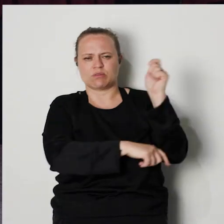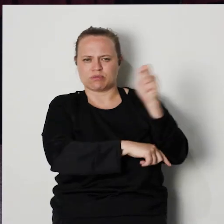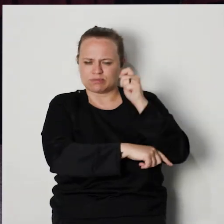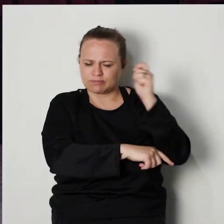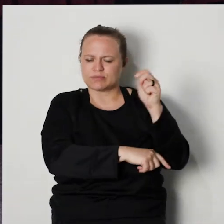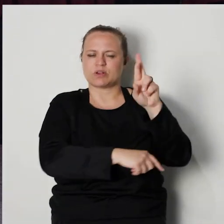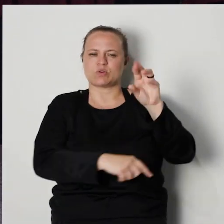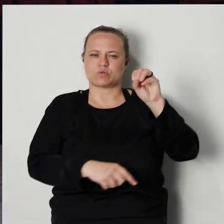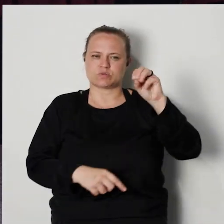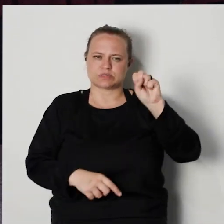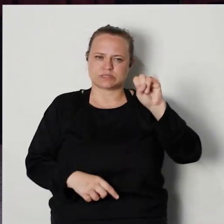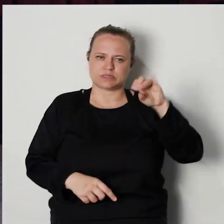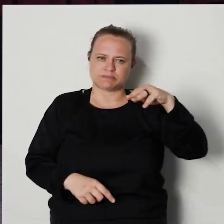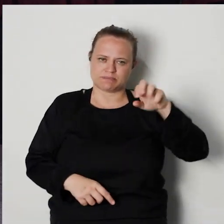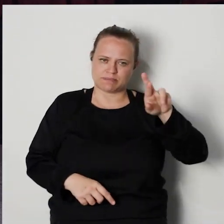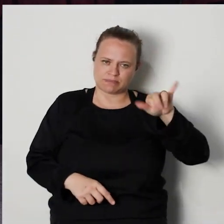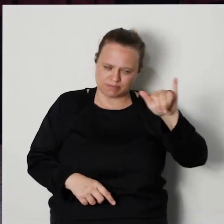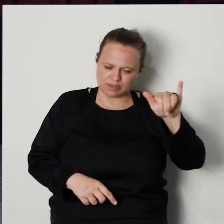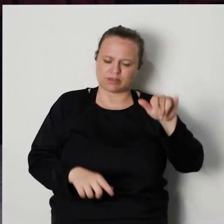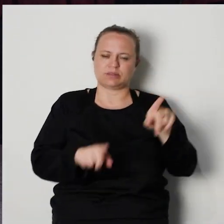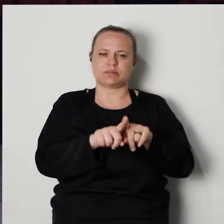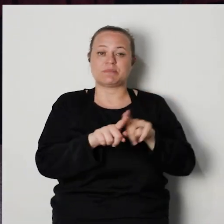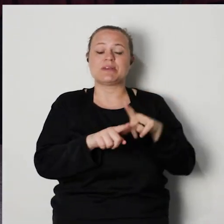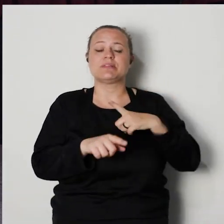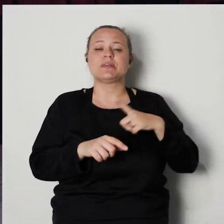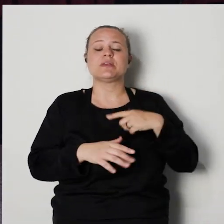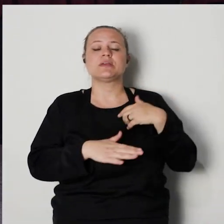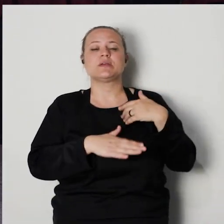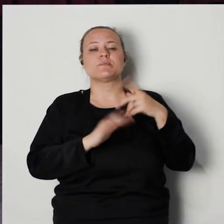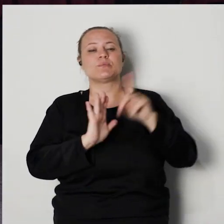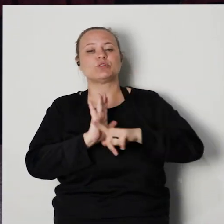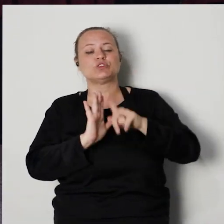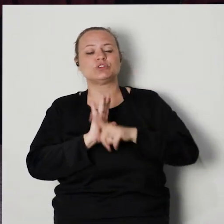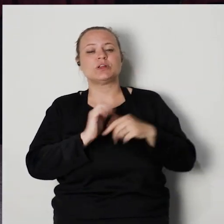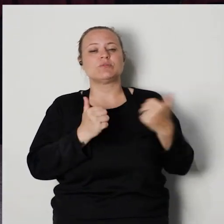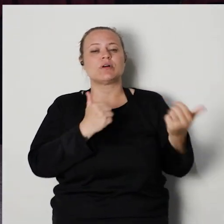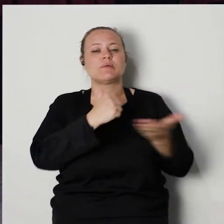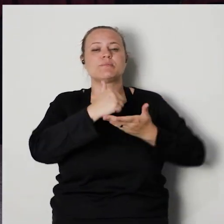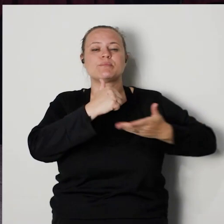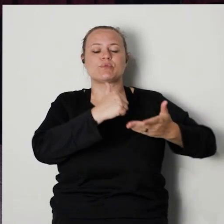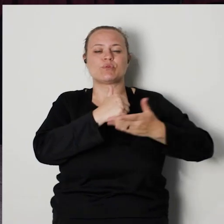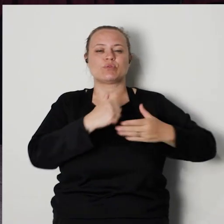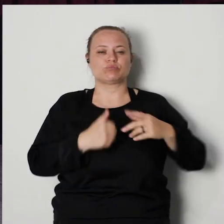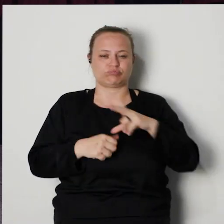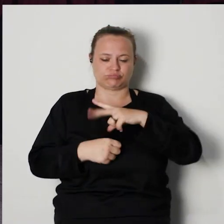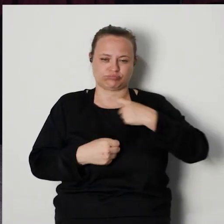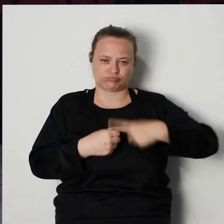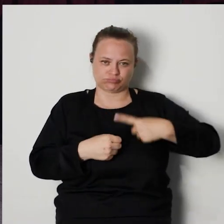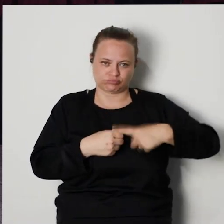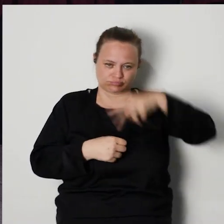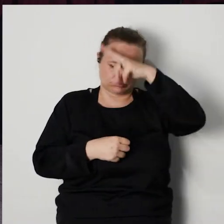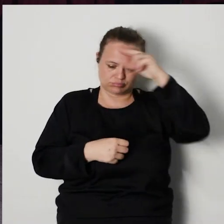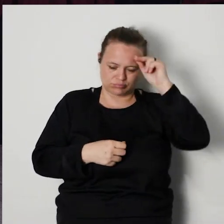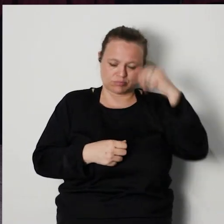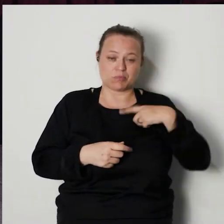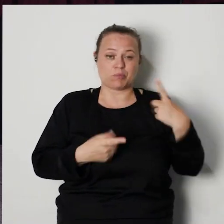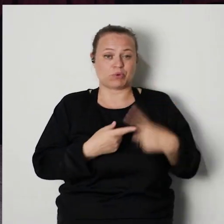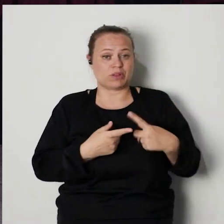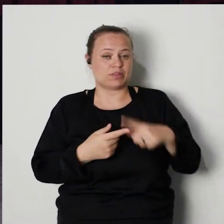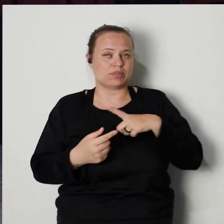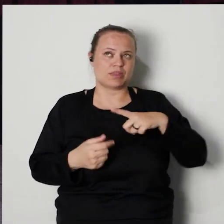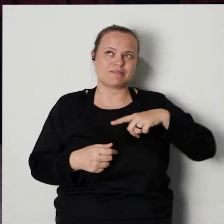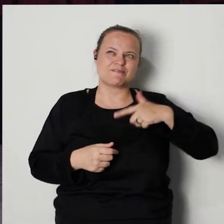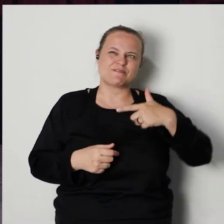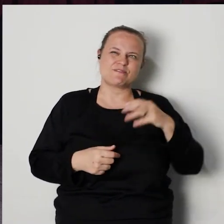também o pessoal de Minas, a Estadual de Minas, com professores que participam, Rio Grande do Sul, com a Rosemary, também vem junto com a gente.